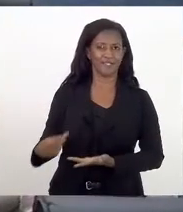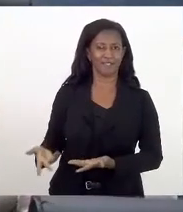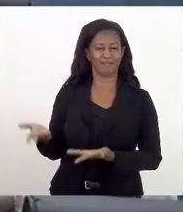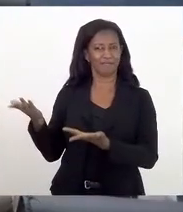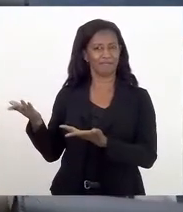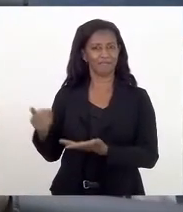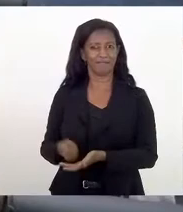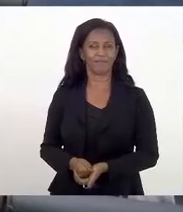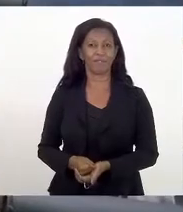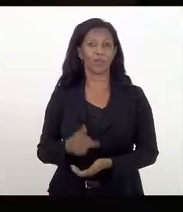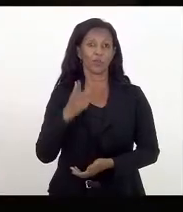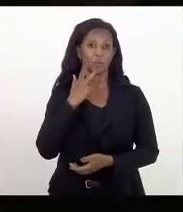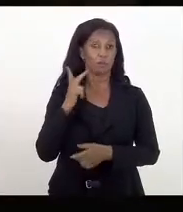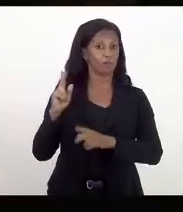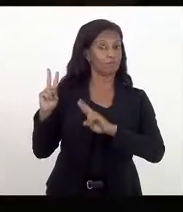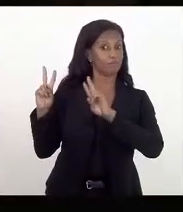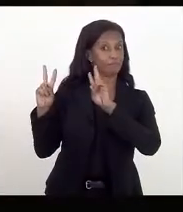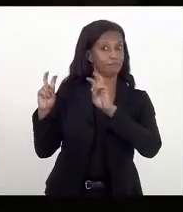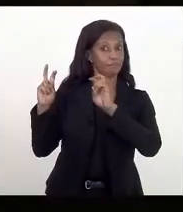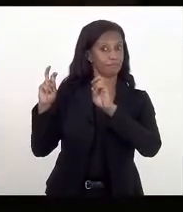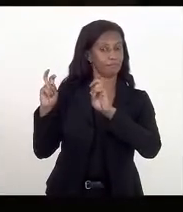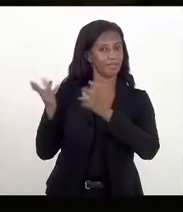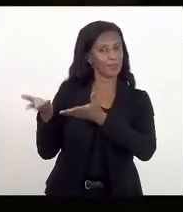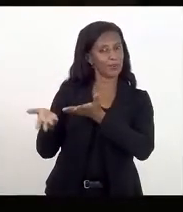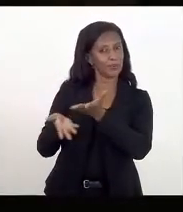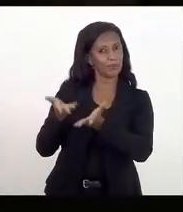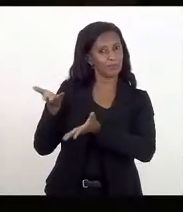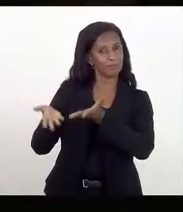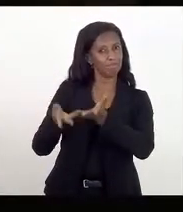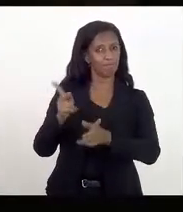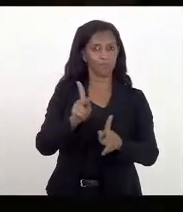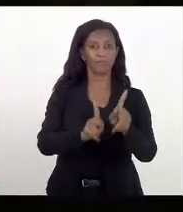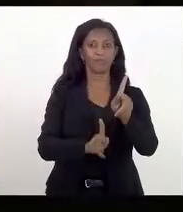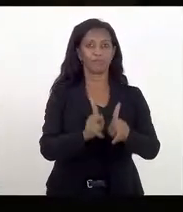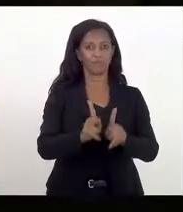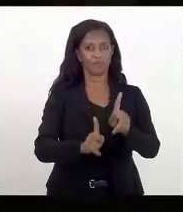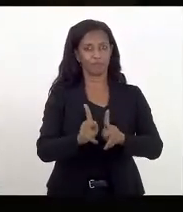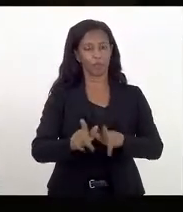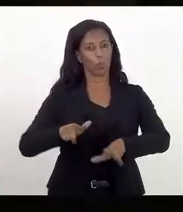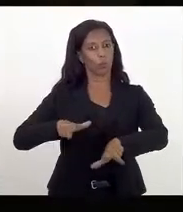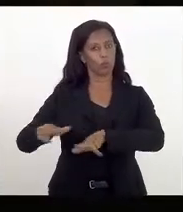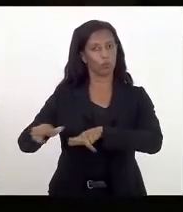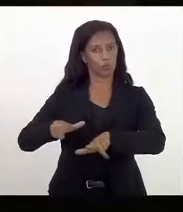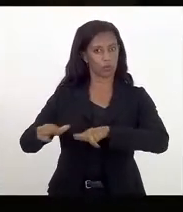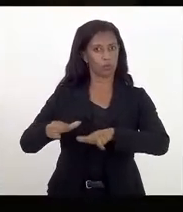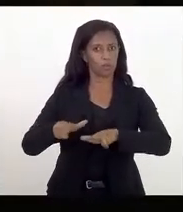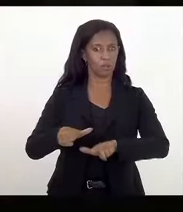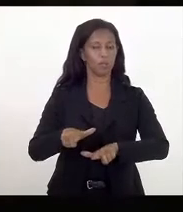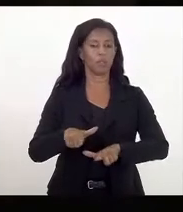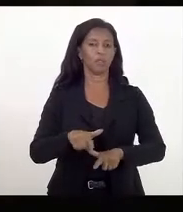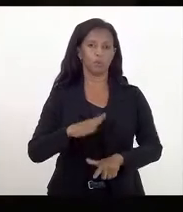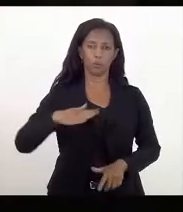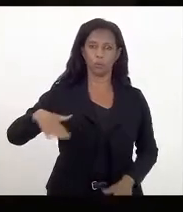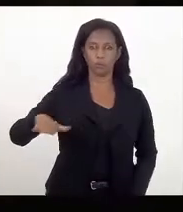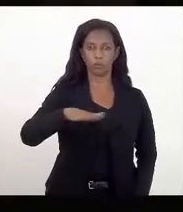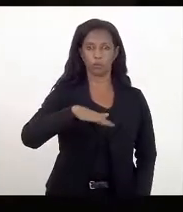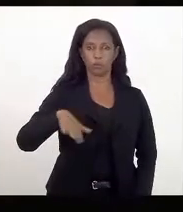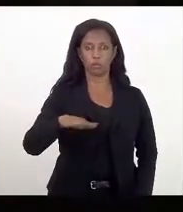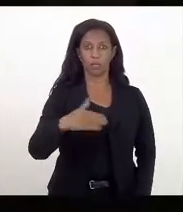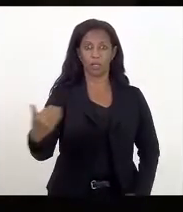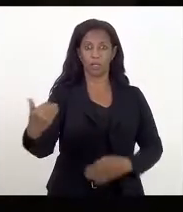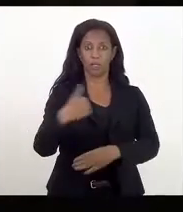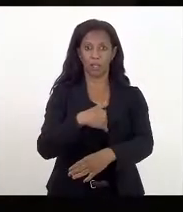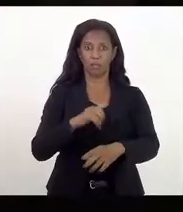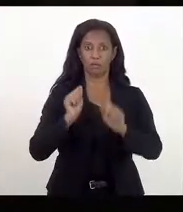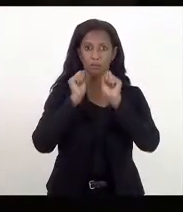no que se diz respeito ao trato com a população, com os servidores, com os trabalhadores que adentram essa